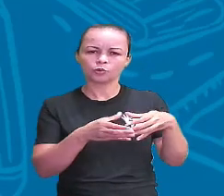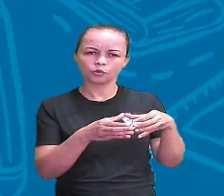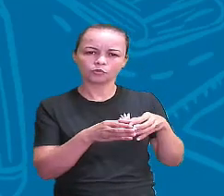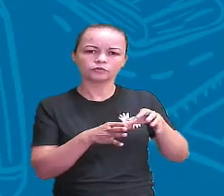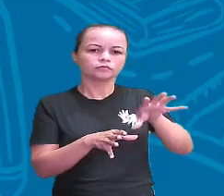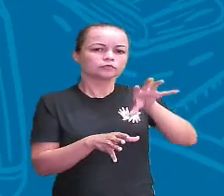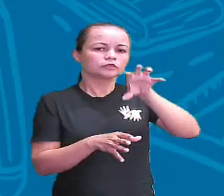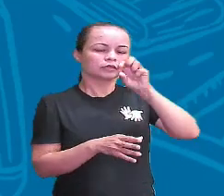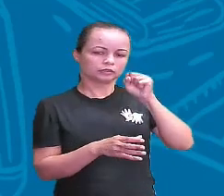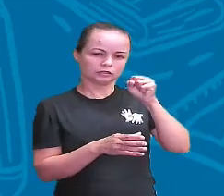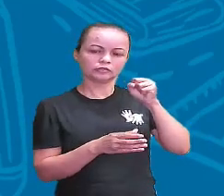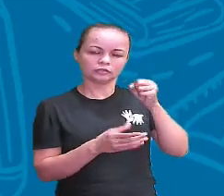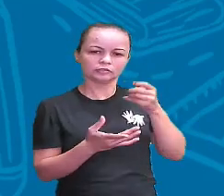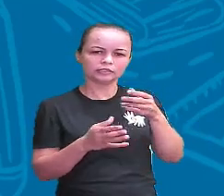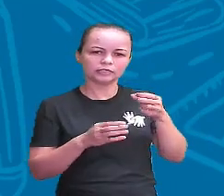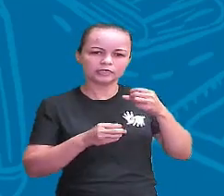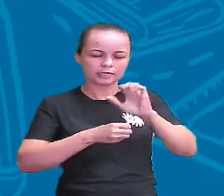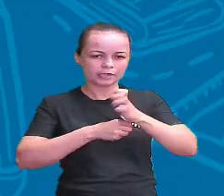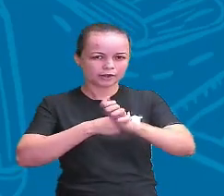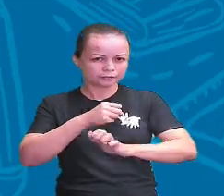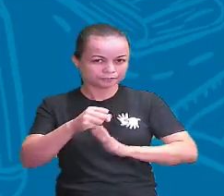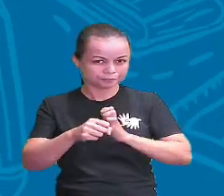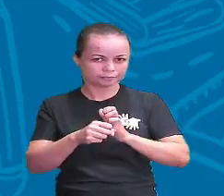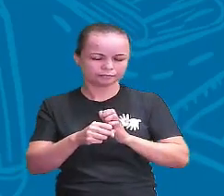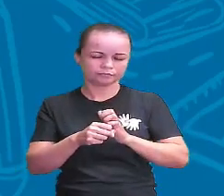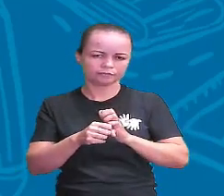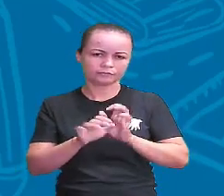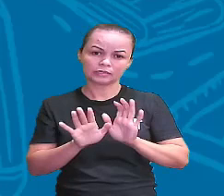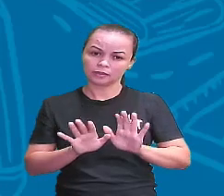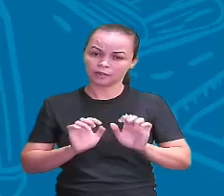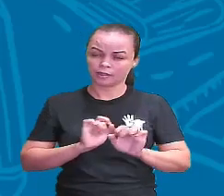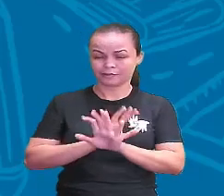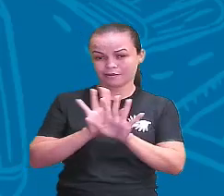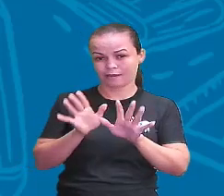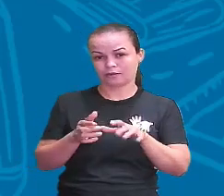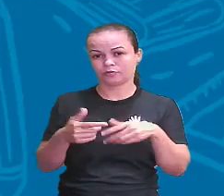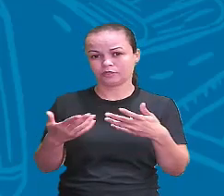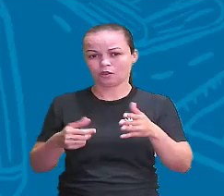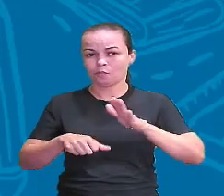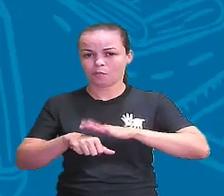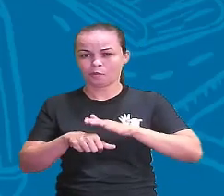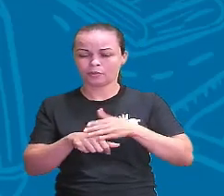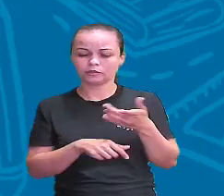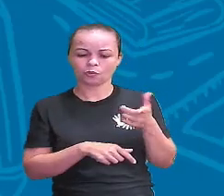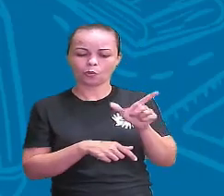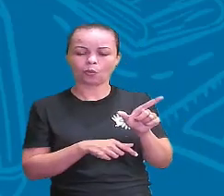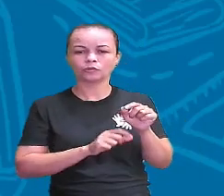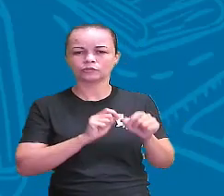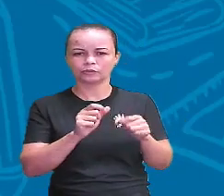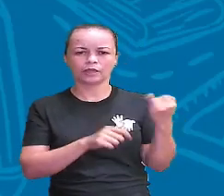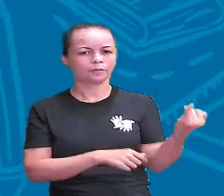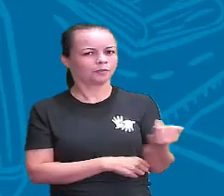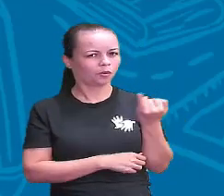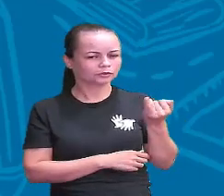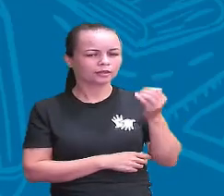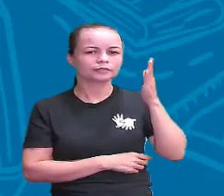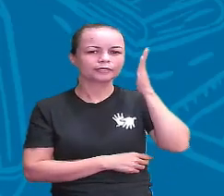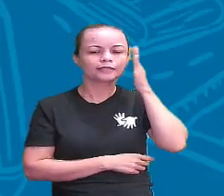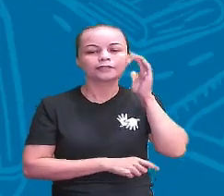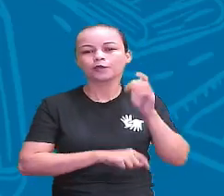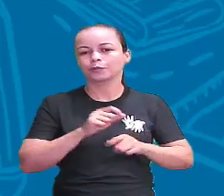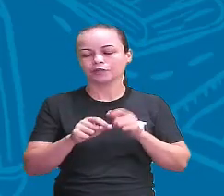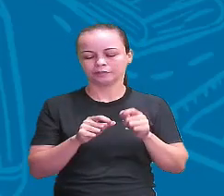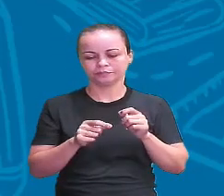respiratória, cadeia transportadora de elétrons. E aí, claro, a gente agora vai entrar em outro momento que é muito relevante, que é muito importante, que é entender o quê?